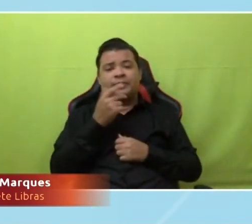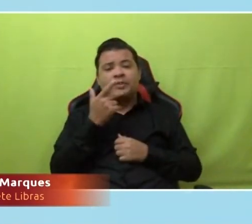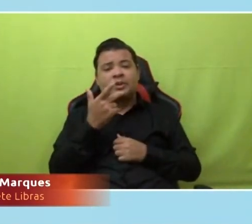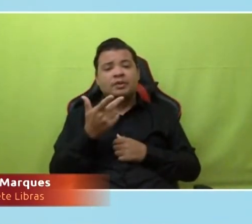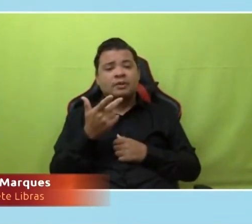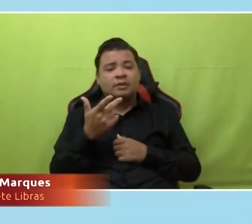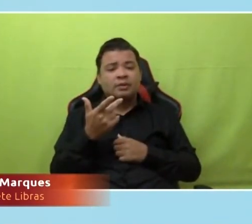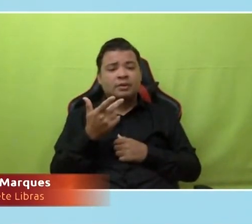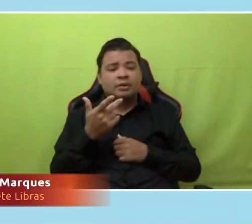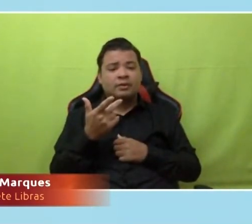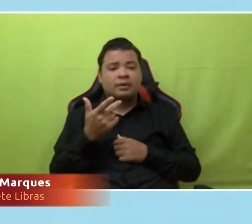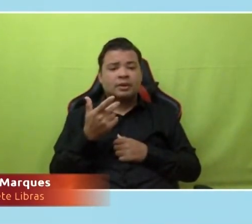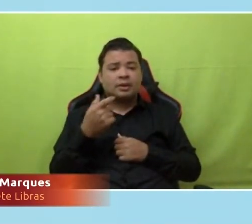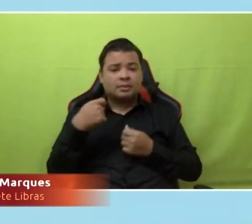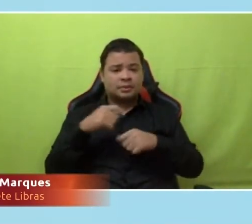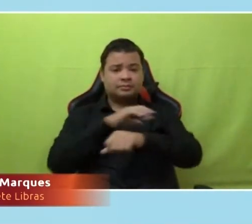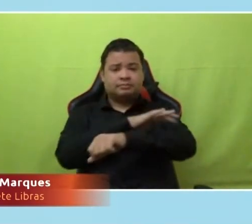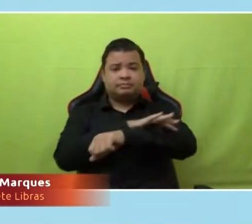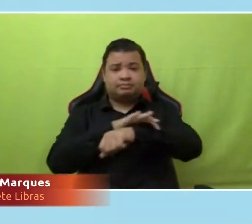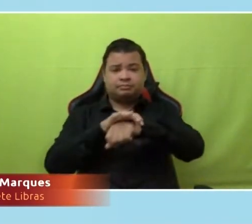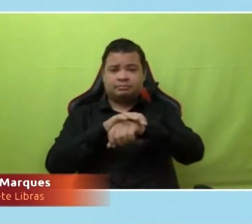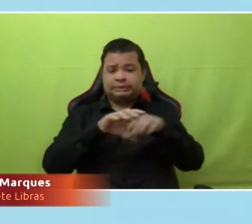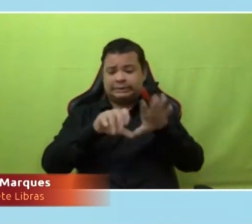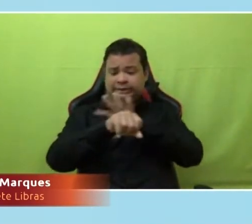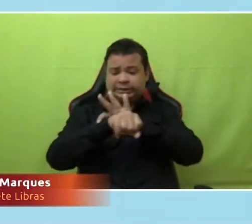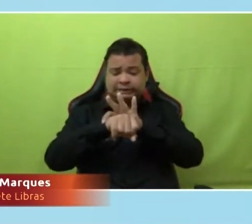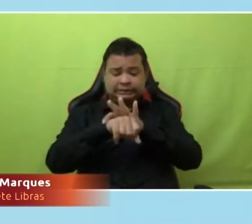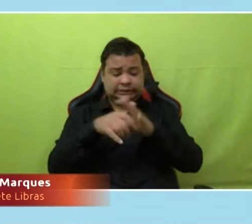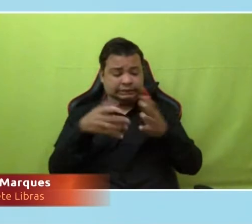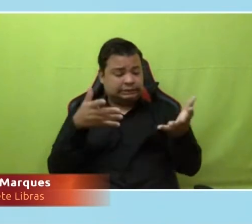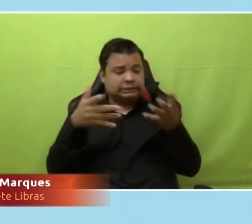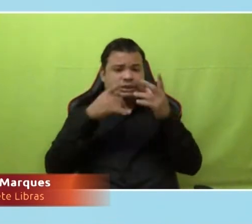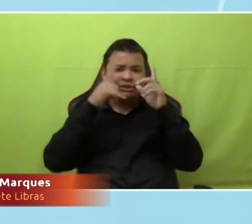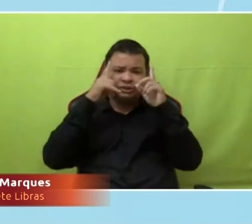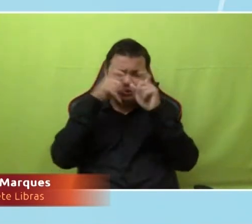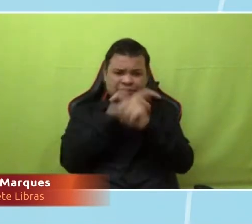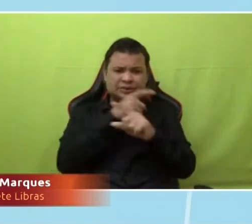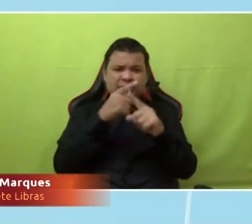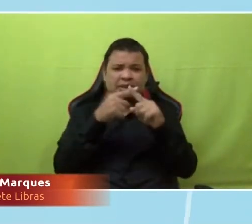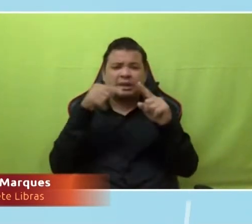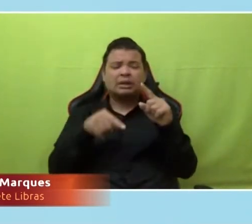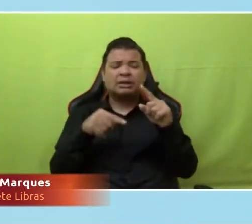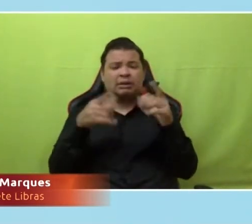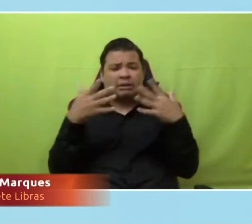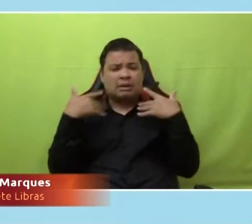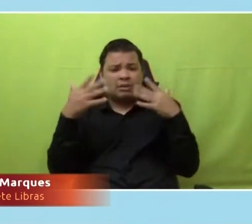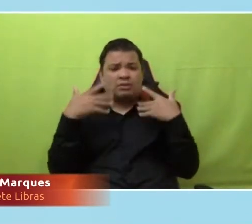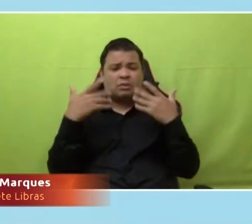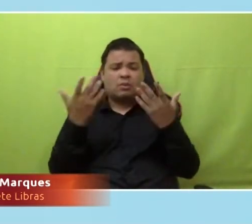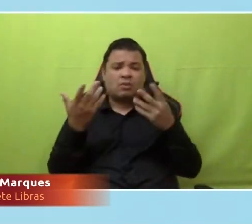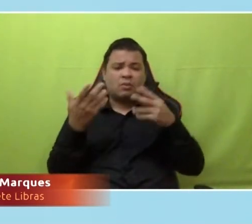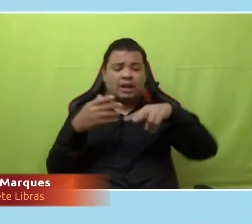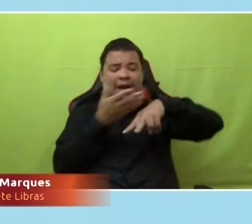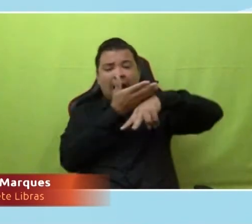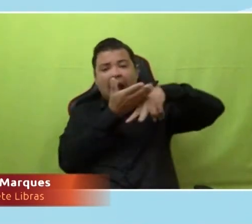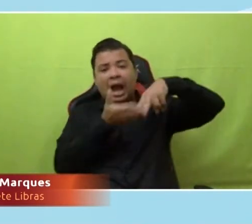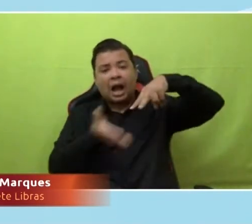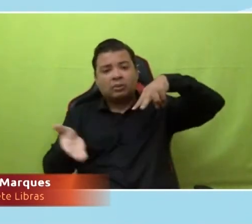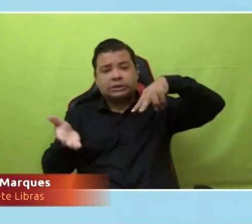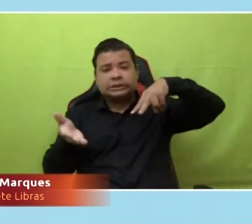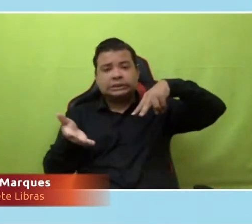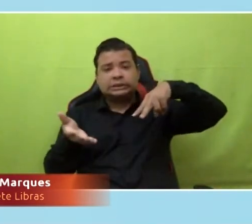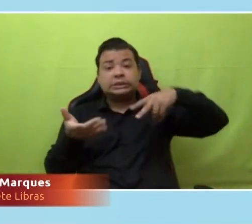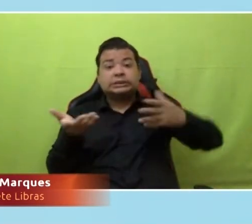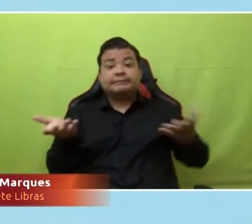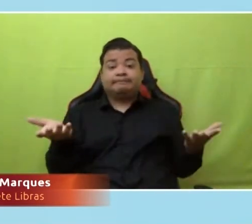usar a manga comprida, isso é mais complicado no calor. Usar a calça comprida, mais complicado no calor.